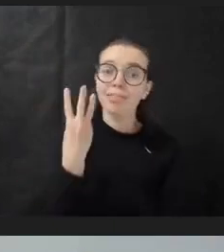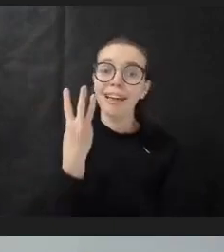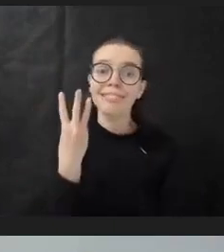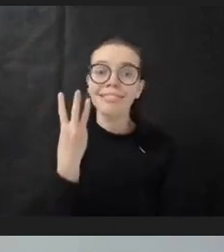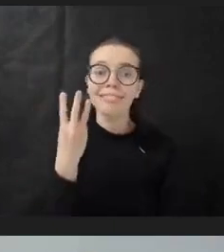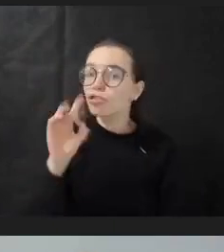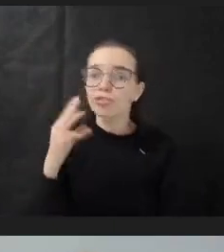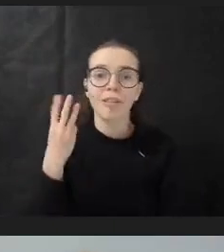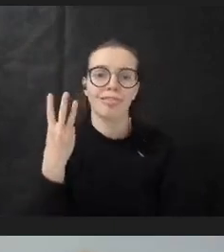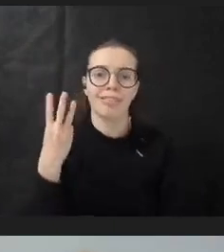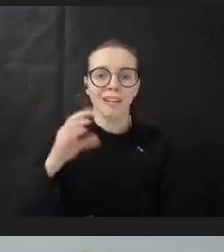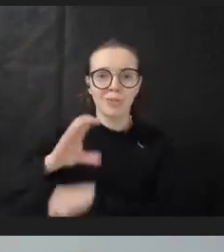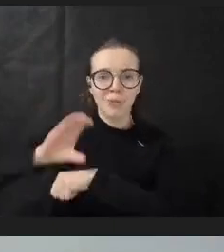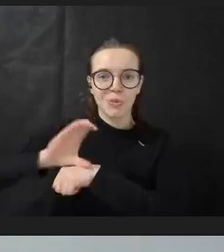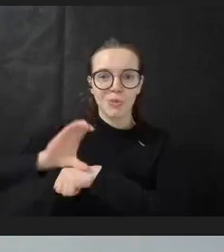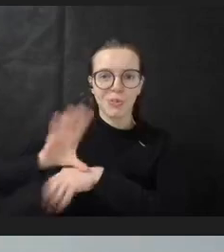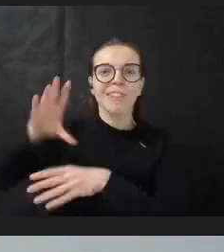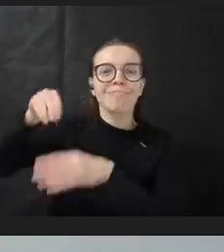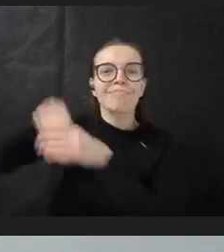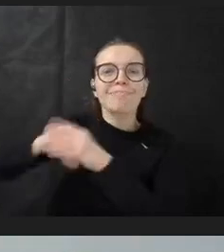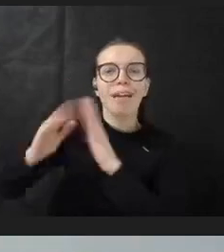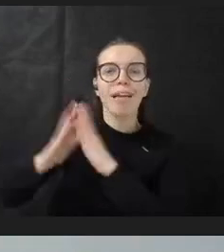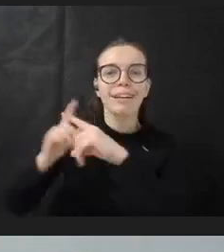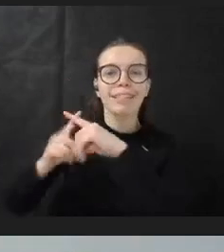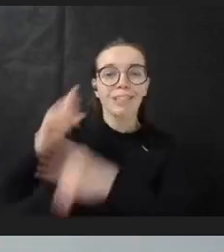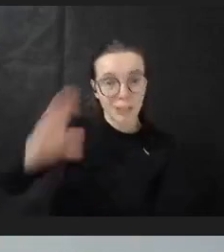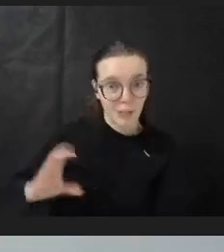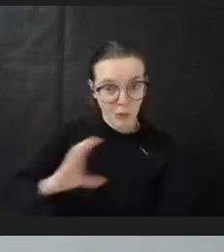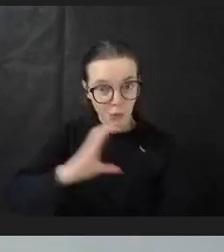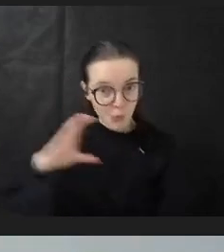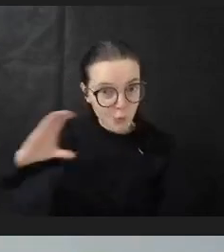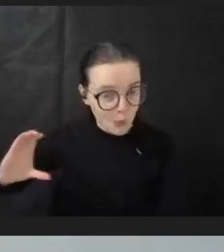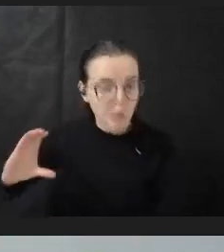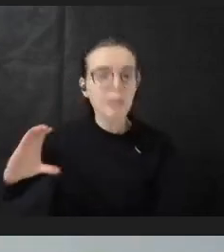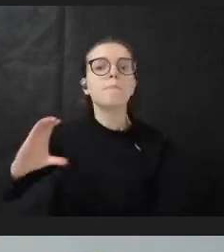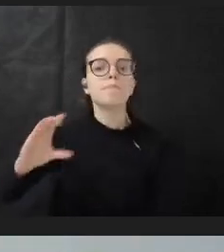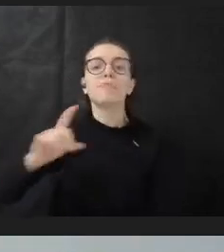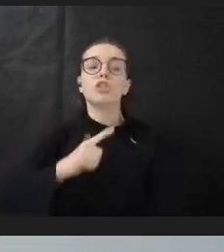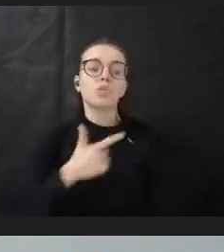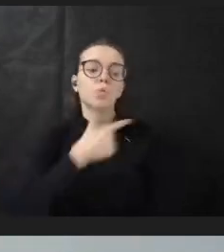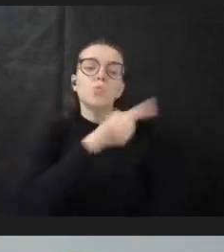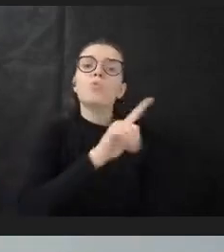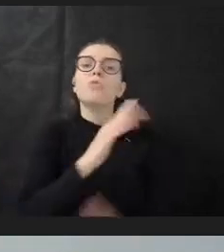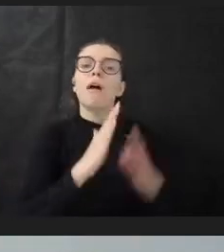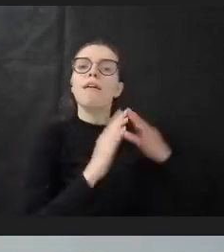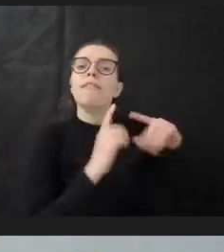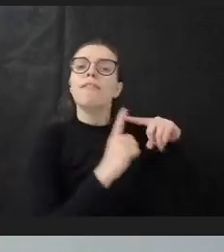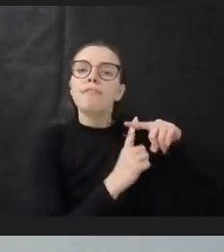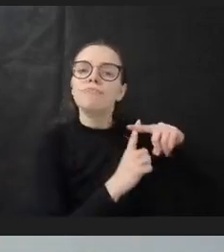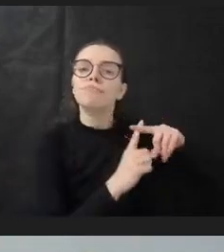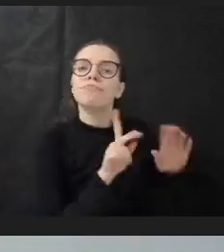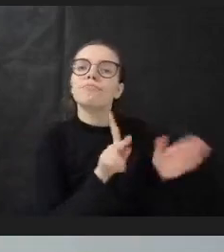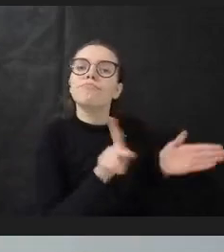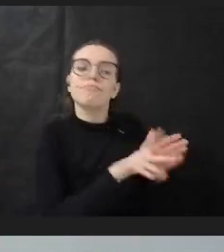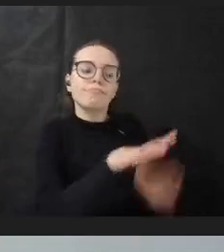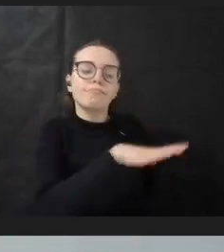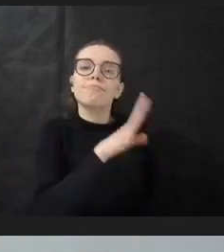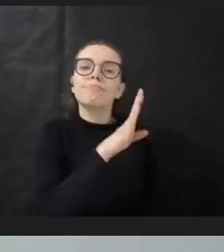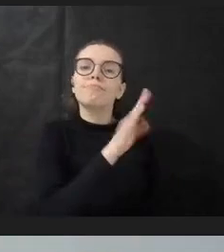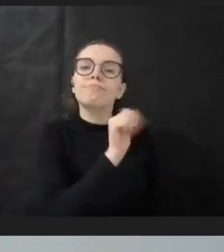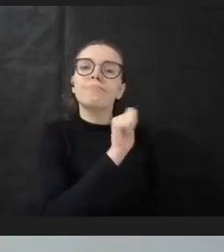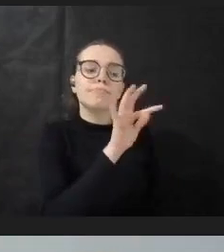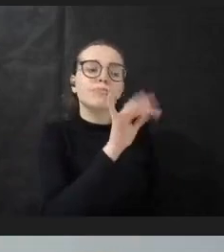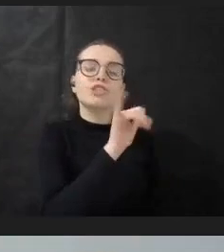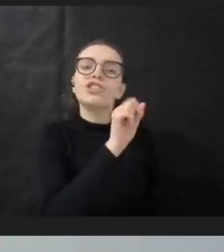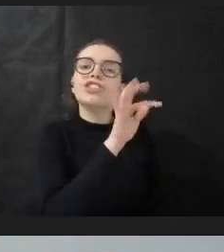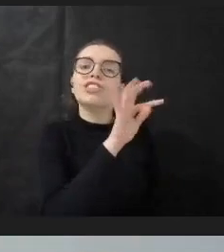que era da Igreja Católica, o outro era oferecido pela Igreja Batista, e o outro esse curso particular, que foi o que eu consegui